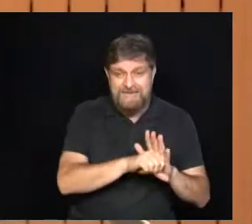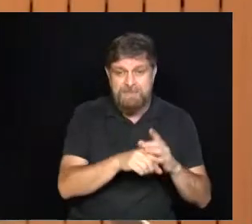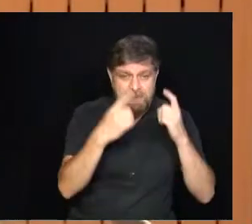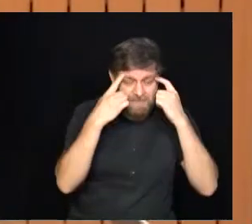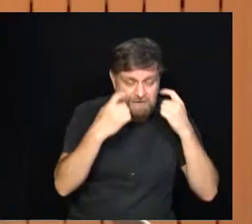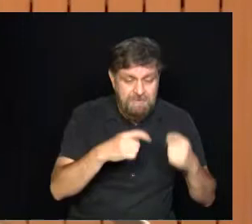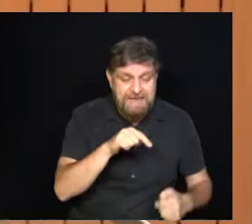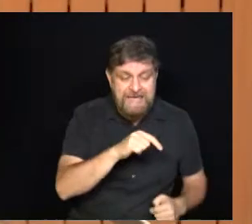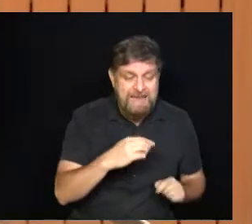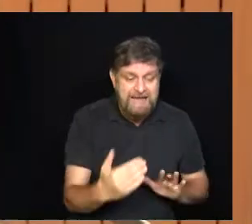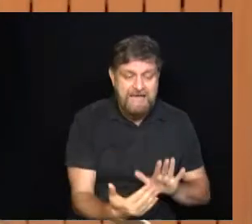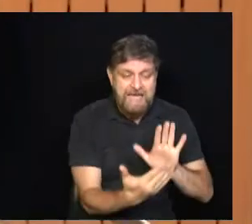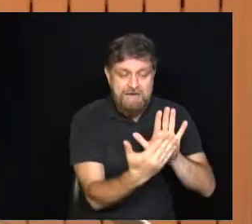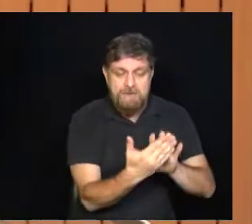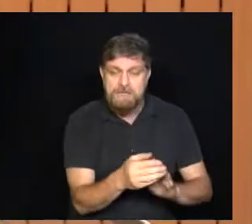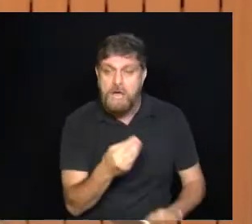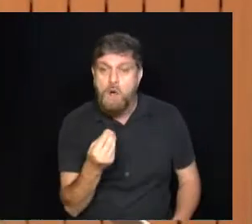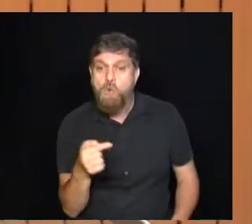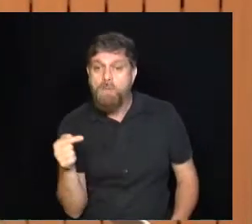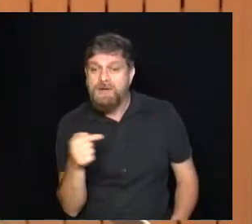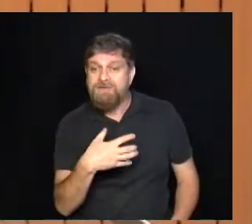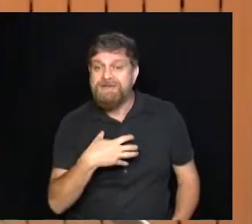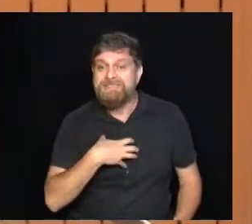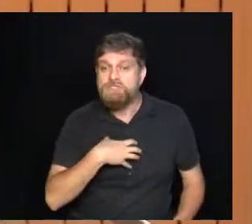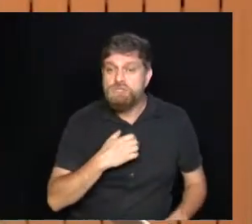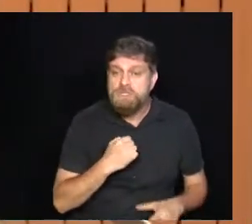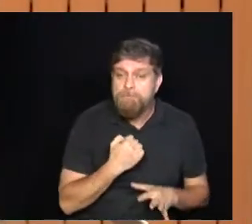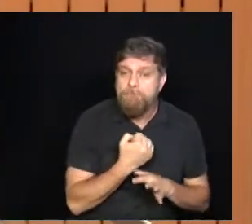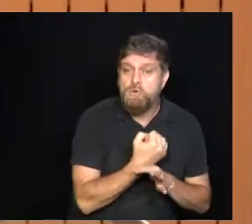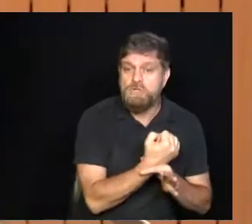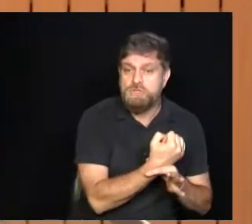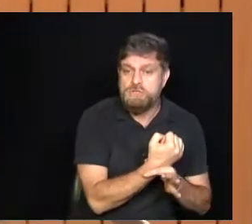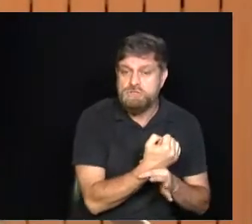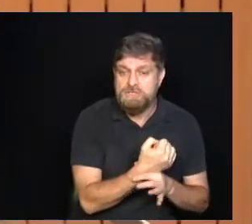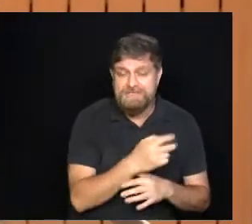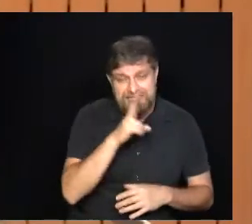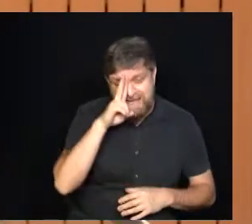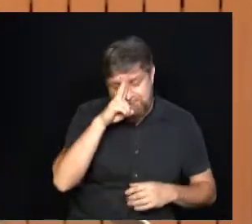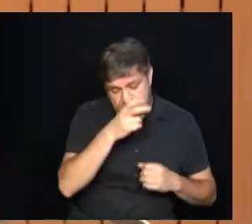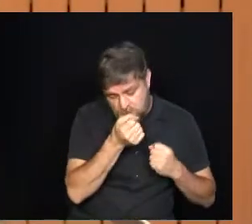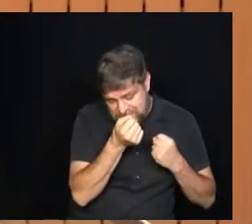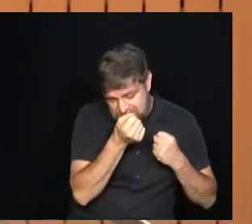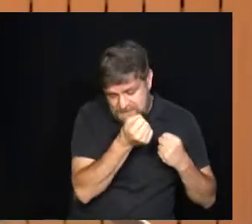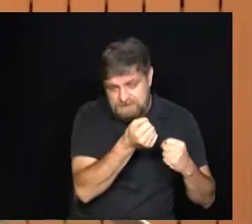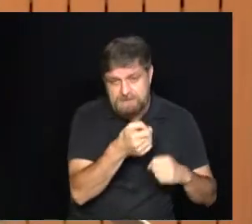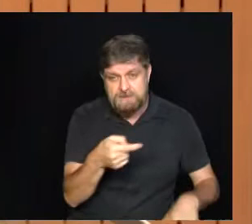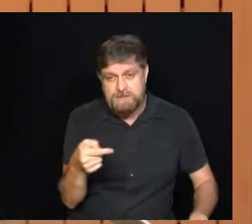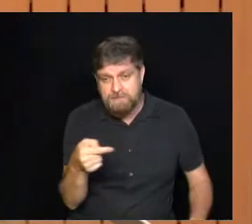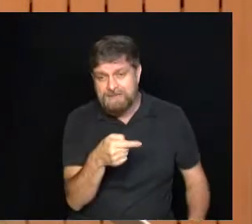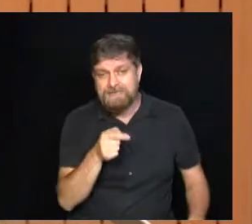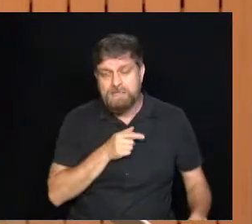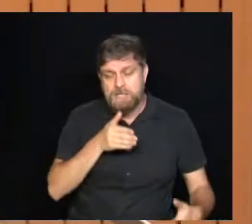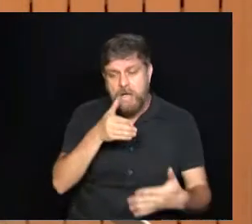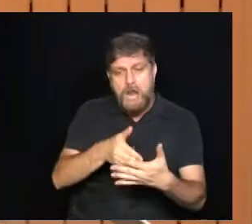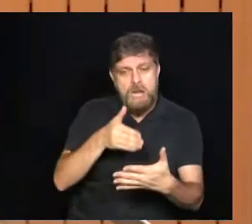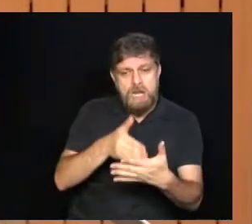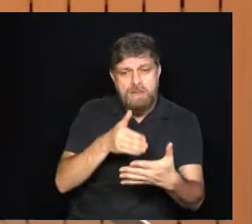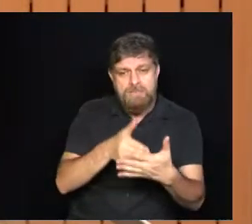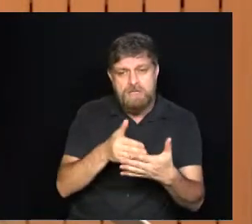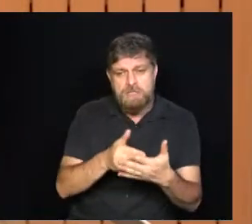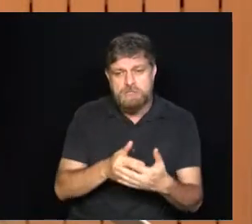sentir protegida, de que forma que ela vai se sentir fortalecida para colocar limite naquela